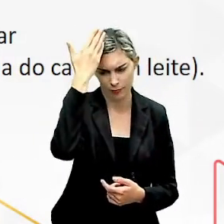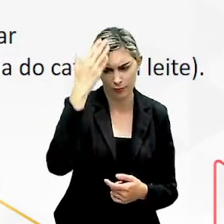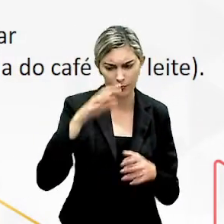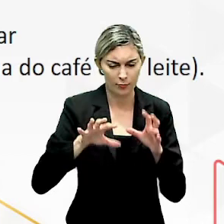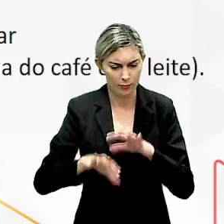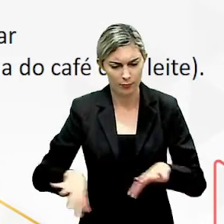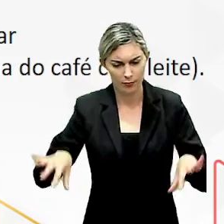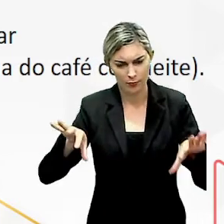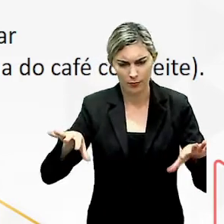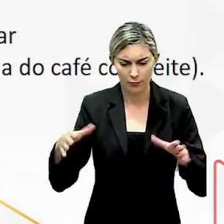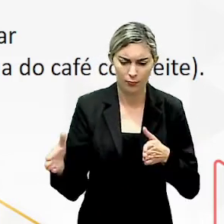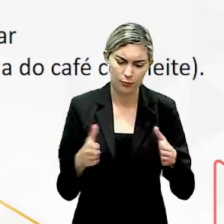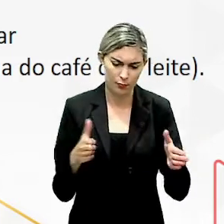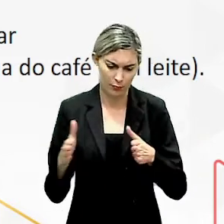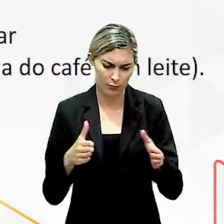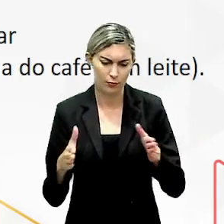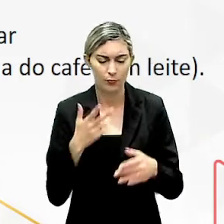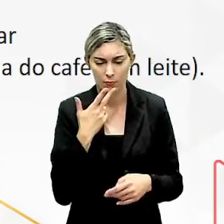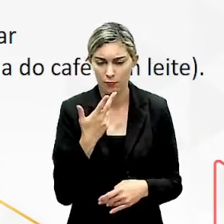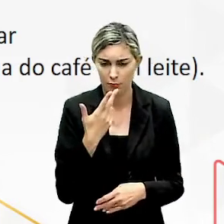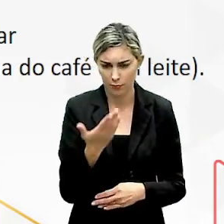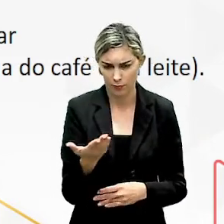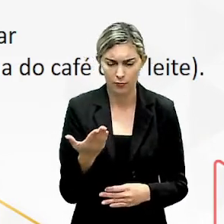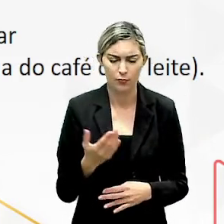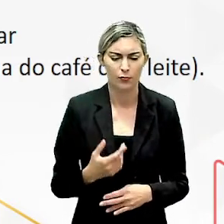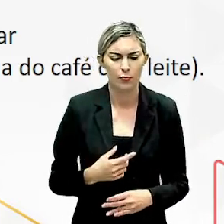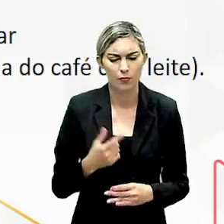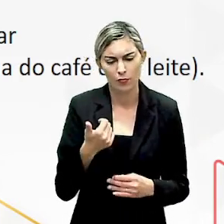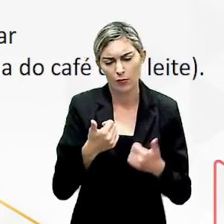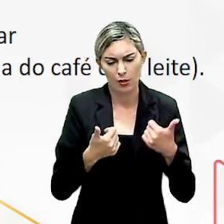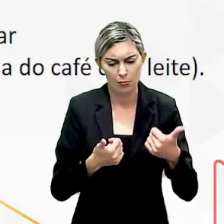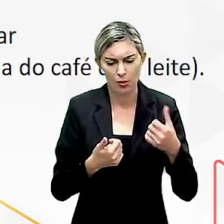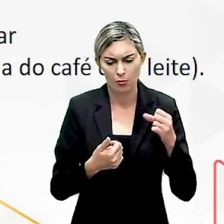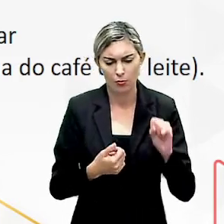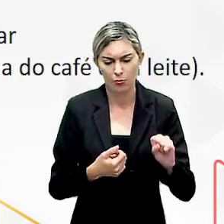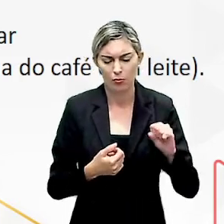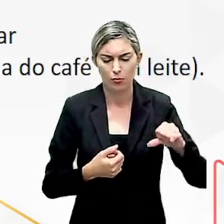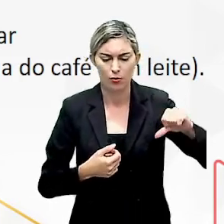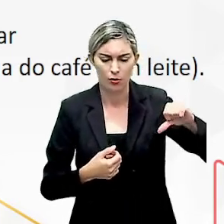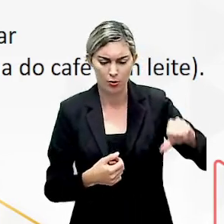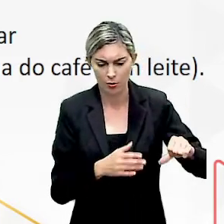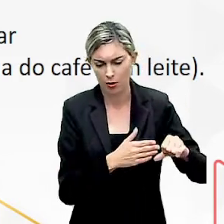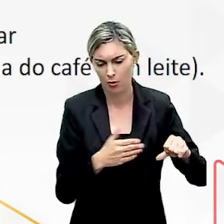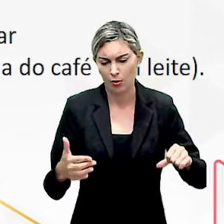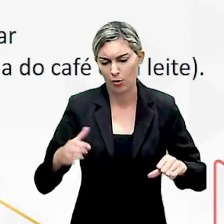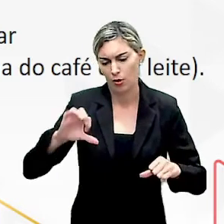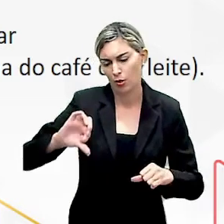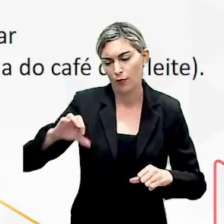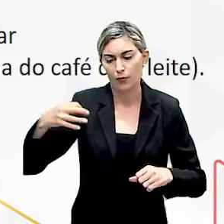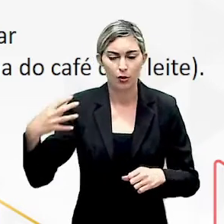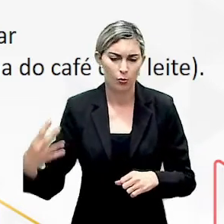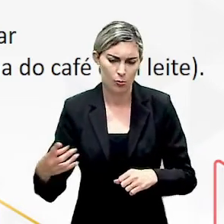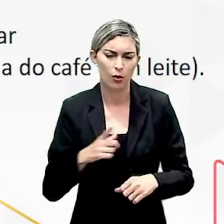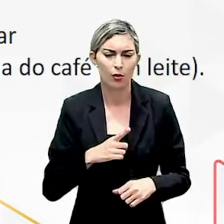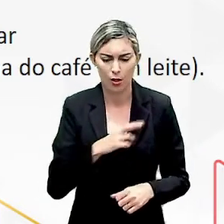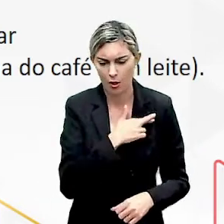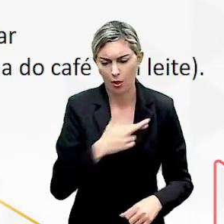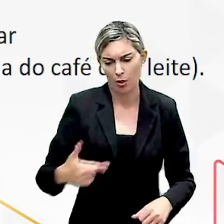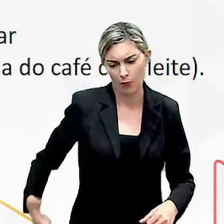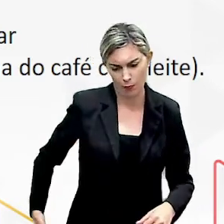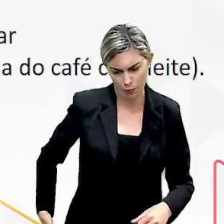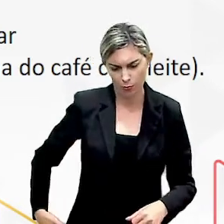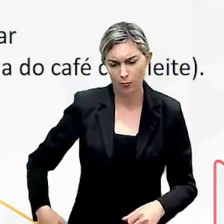desse período, então, do que até agora te falei. De 1889 a 1894, você tem a República